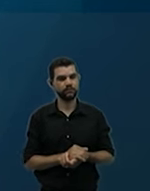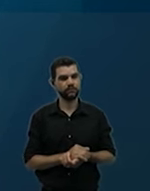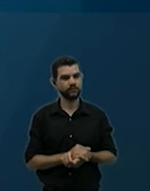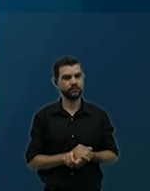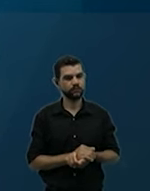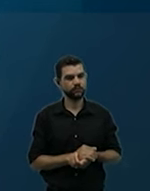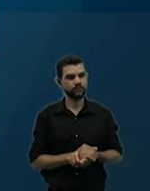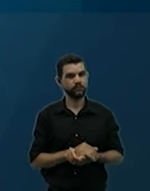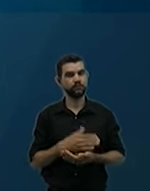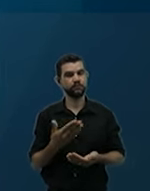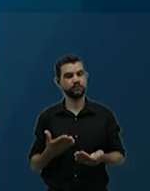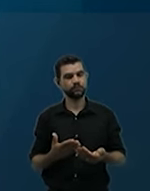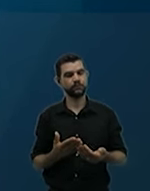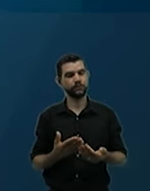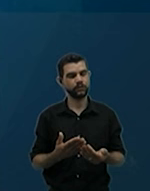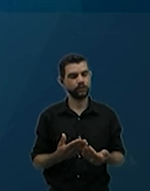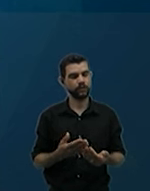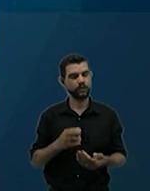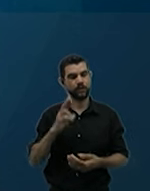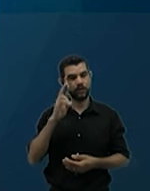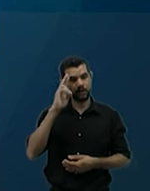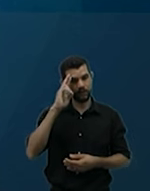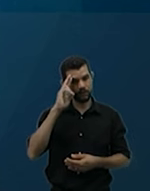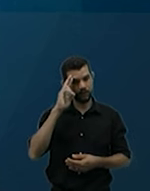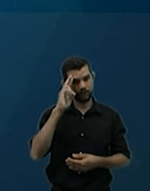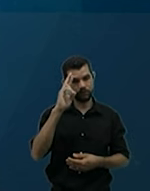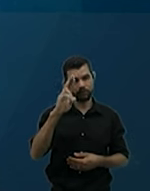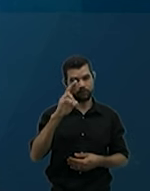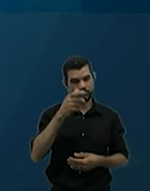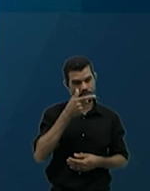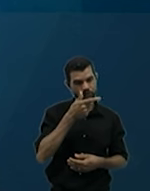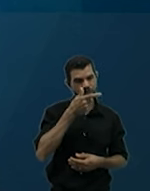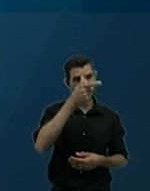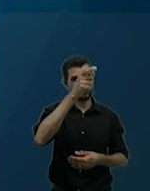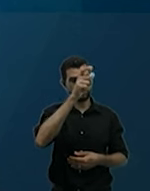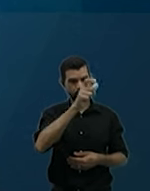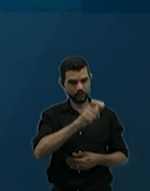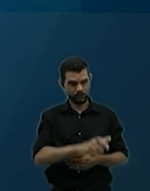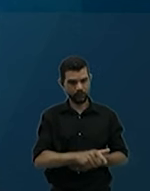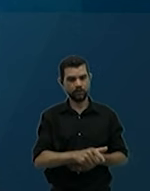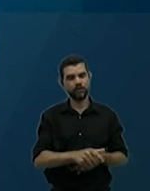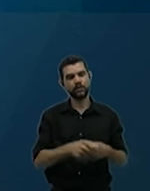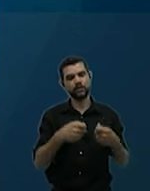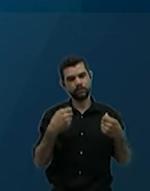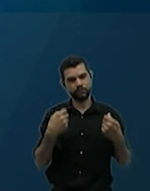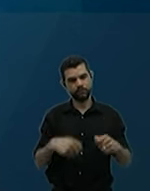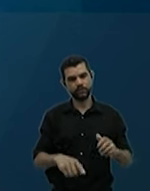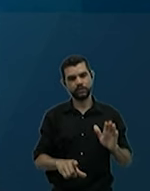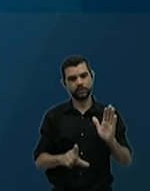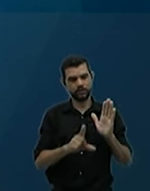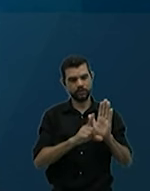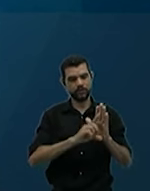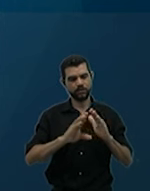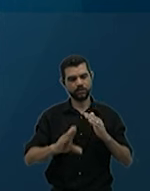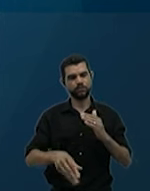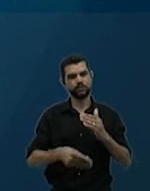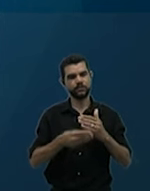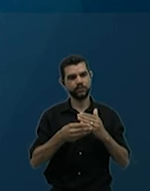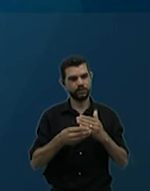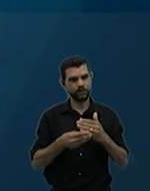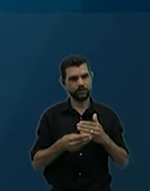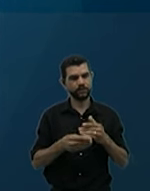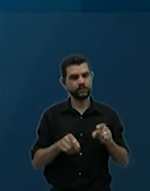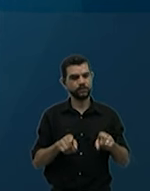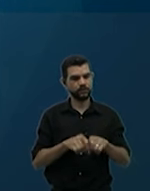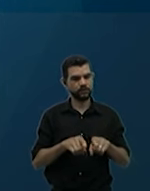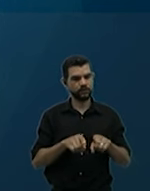responsabilidade a terceiro depende de previsão em lei complementar e da existência de vínculo entre